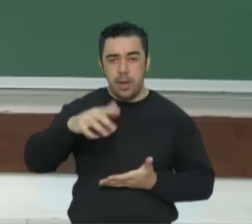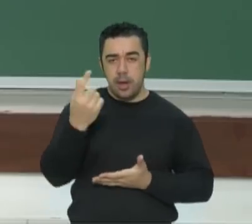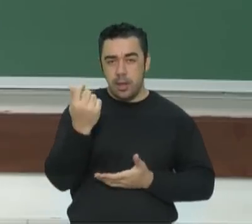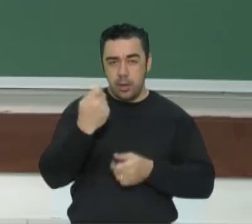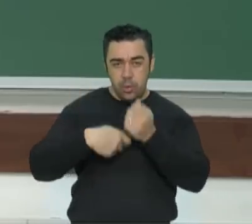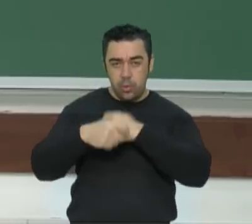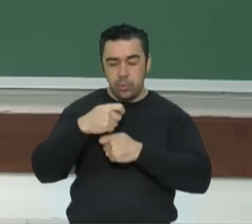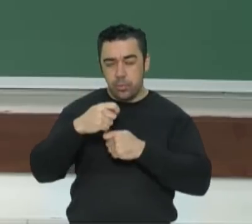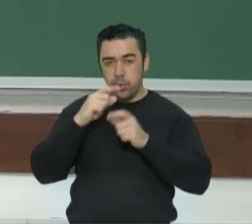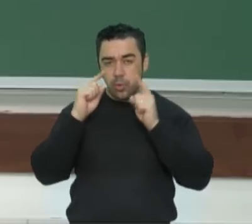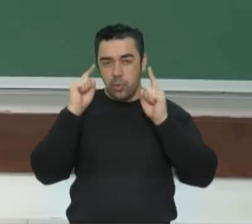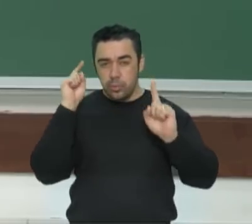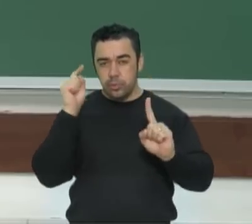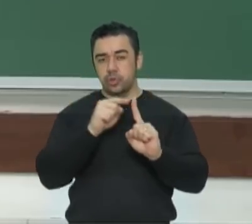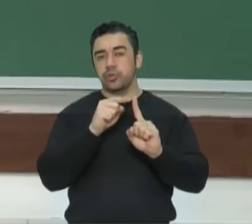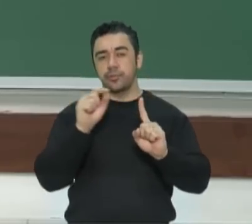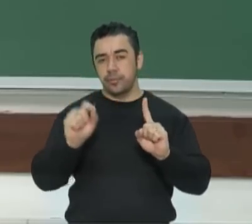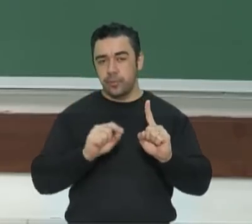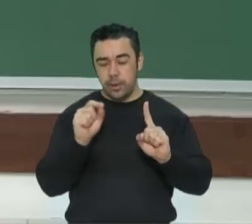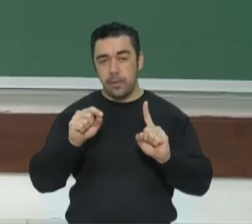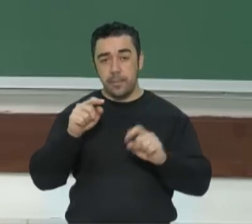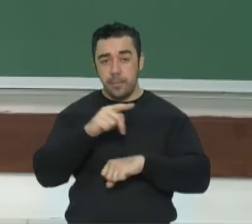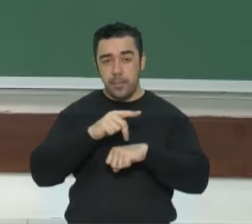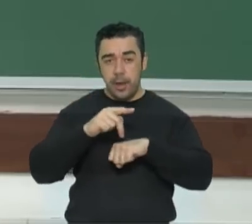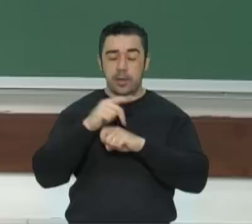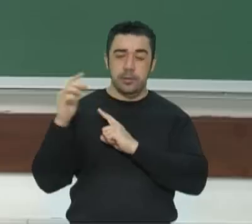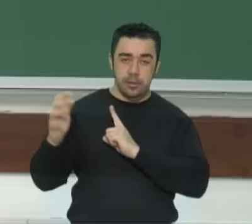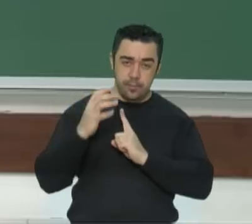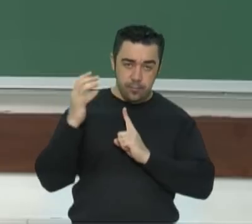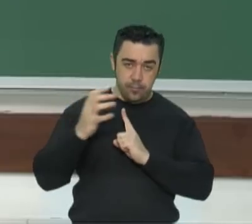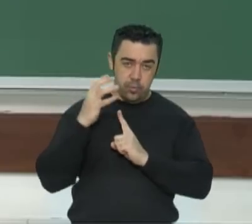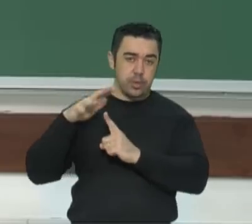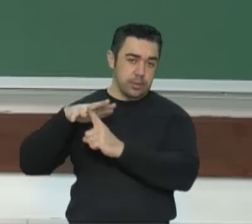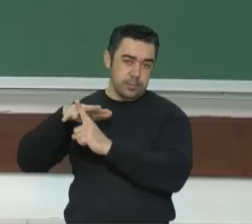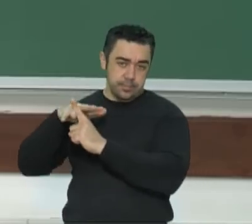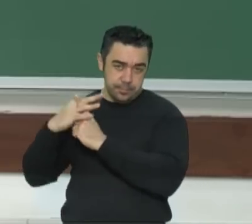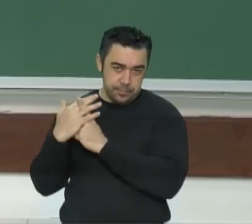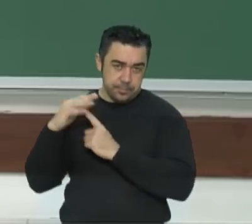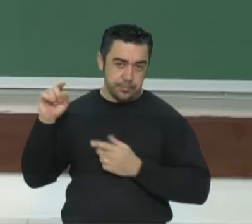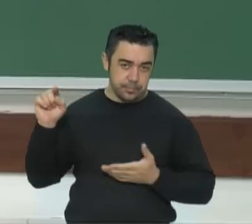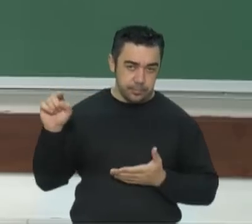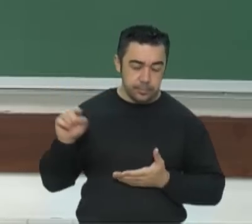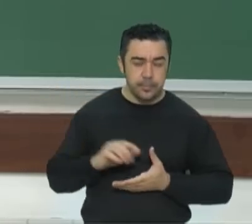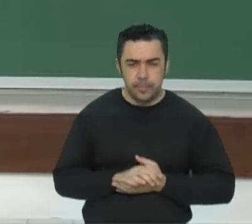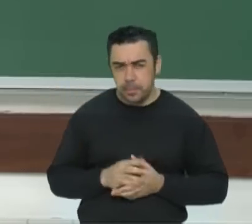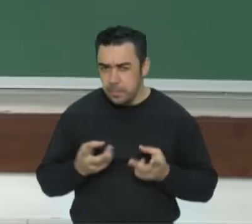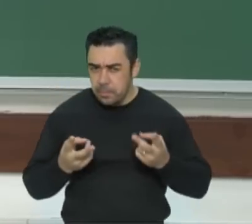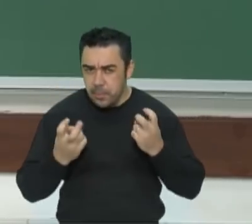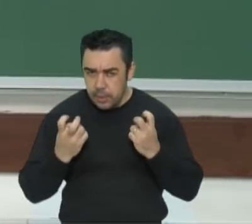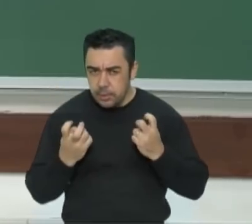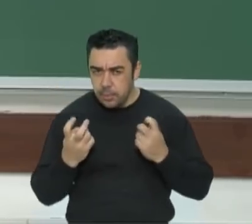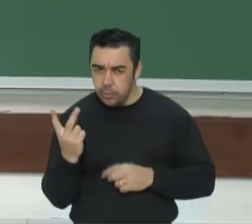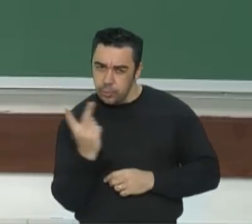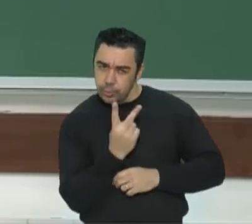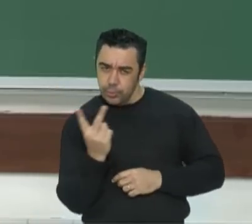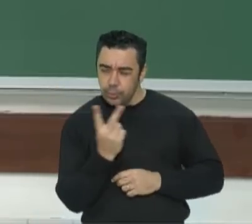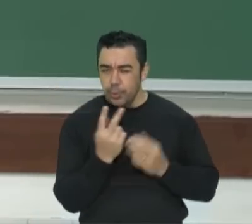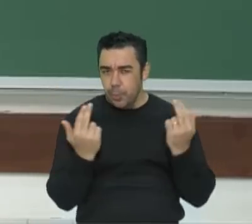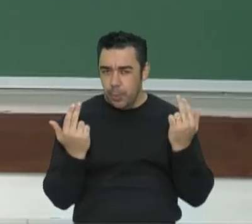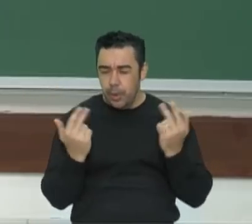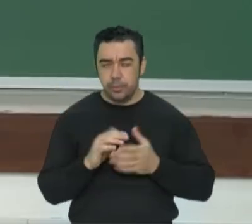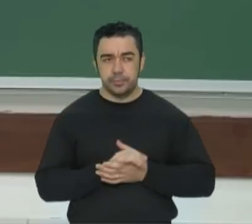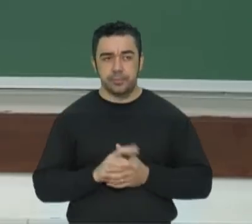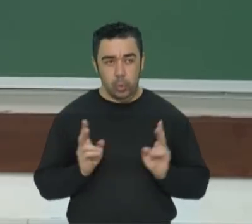claro objetivo de que esses países ficassem sob influência econômica da União Soviética. Reparou? Programas iguais dos dois